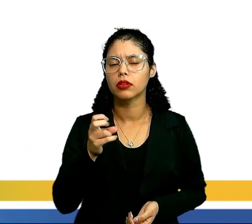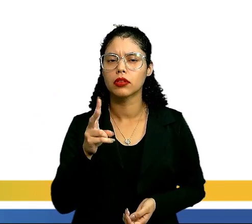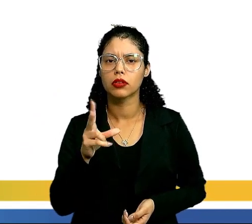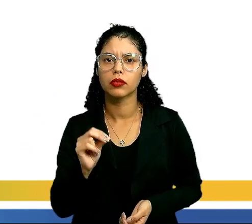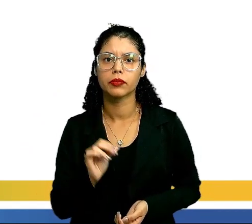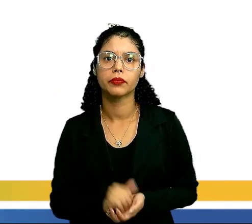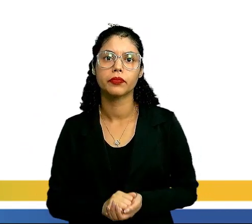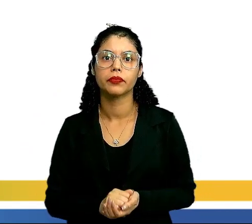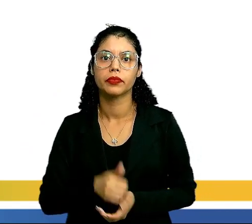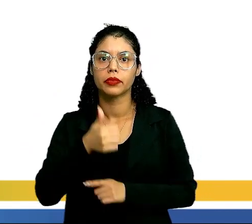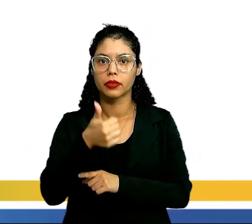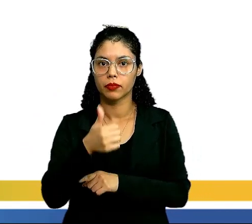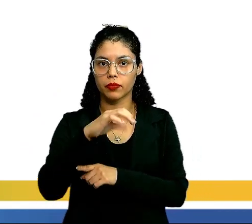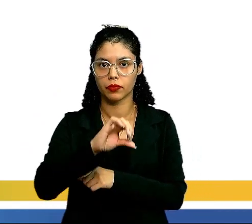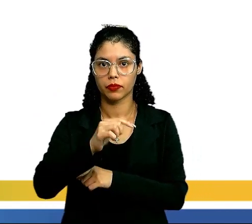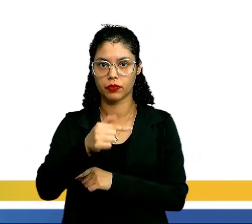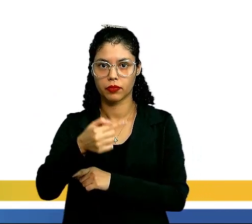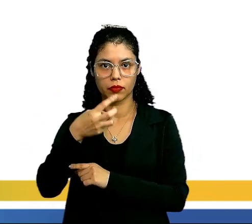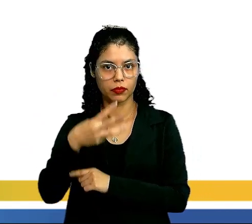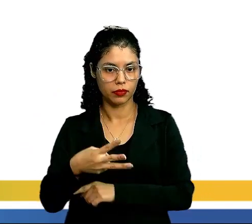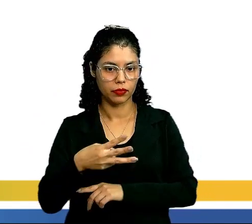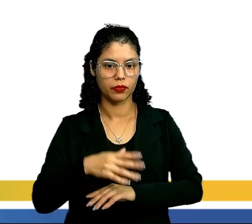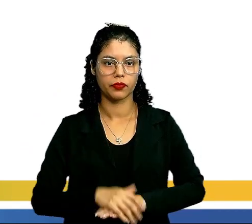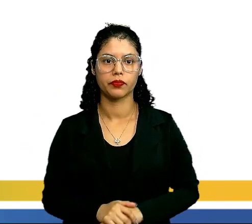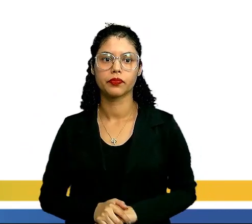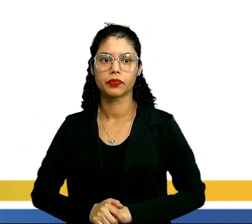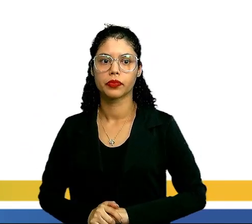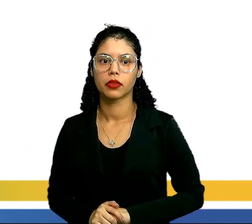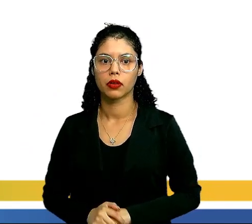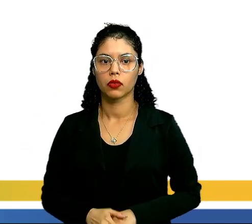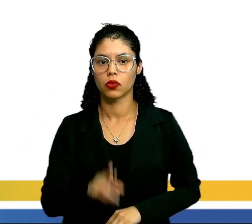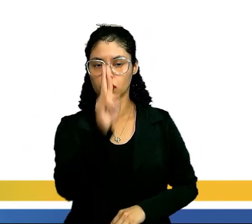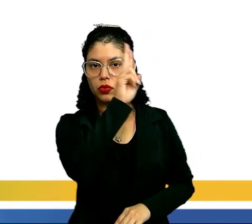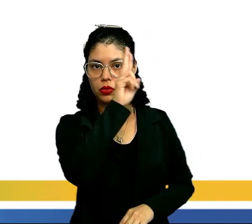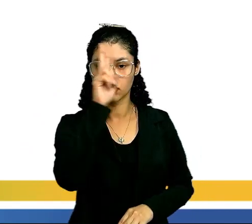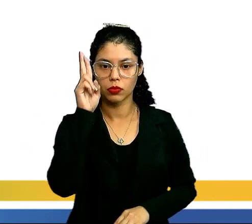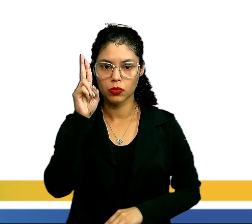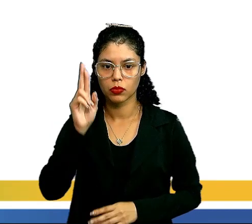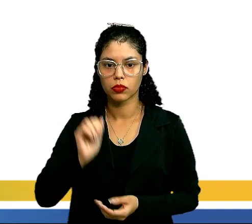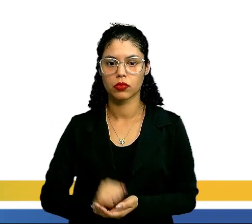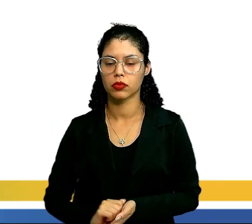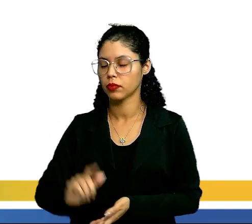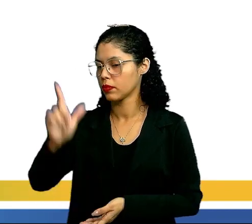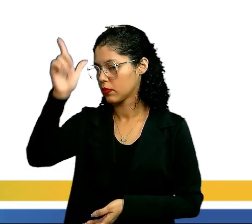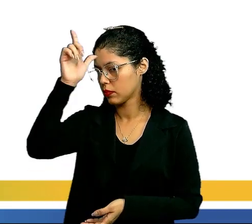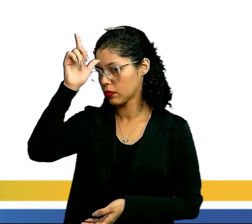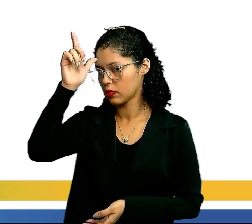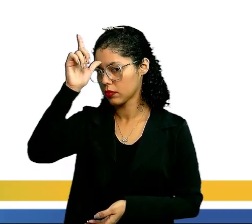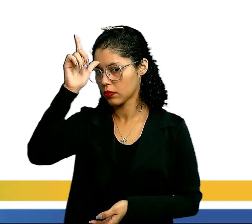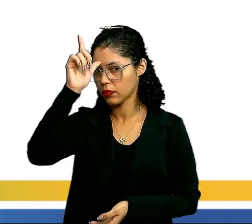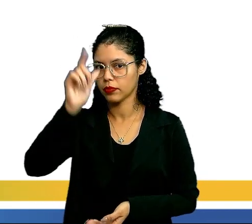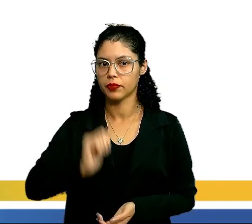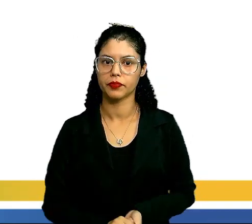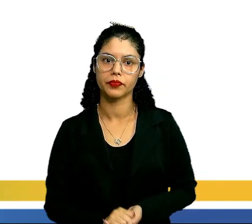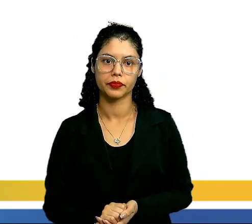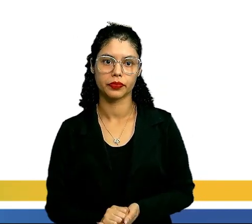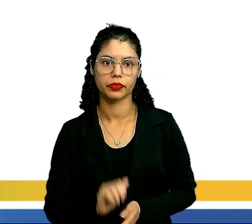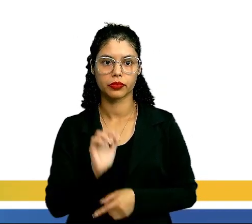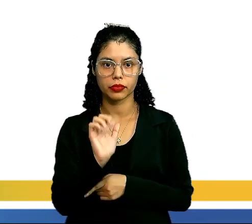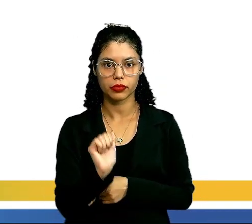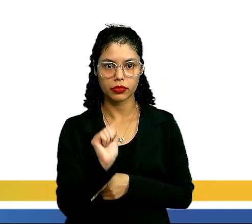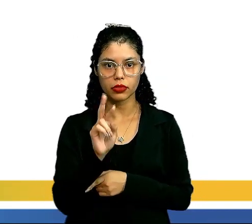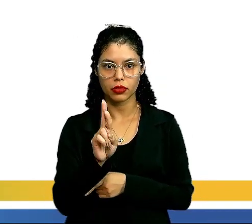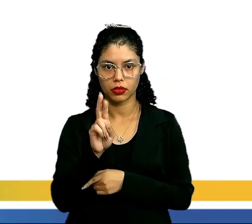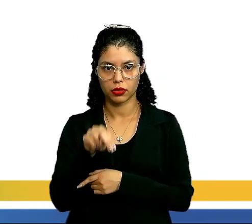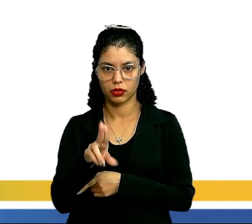1550, a de Peters foi elaborada em 1973 e ela foi elaborada por um historiador. Olha a diferença